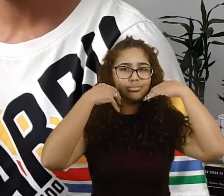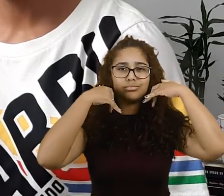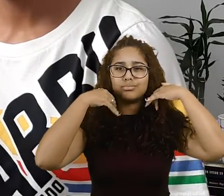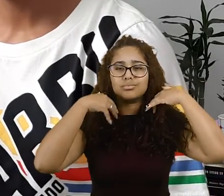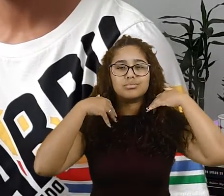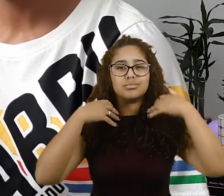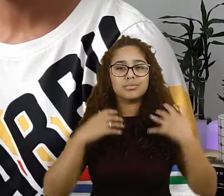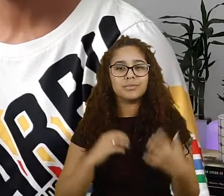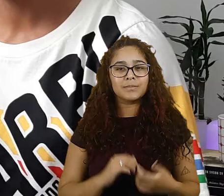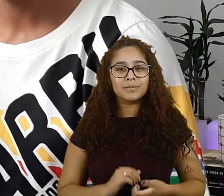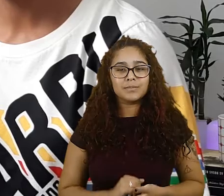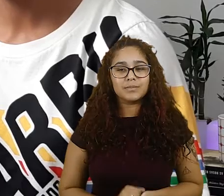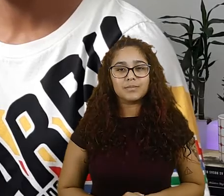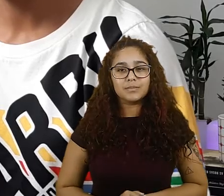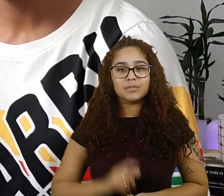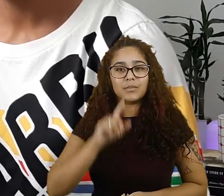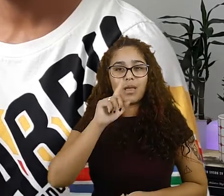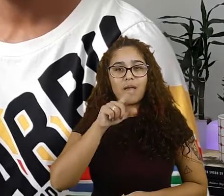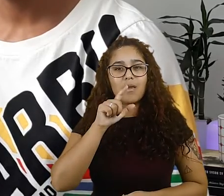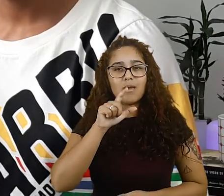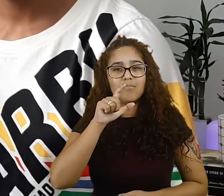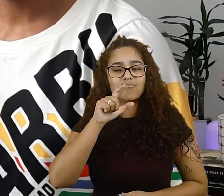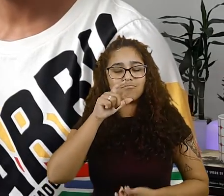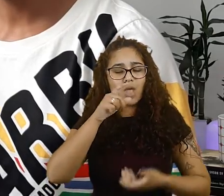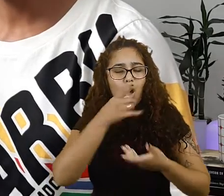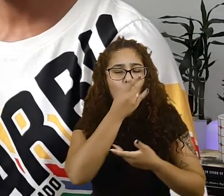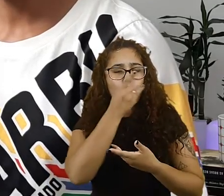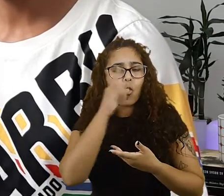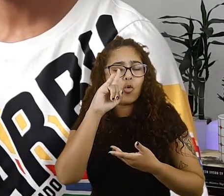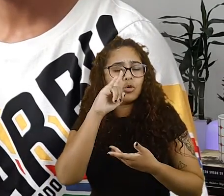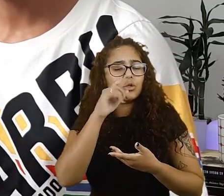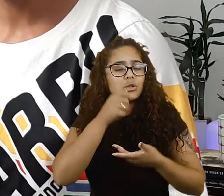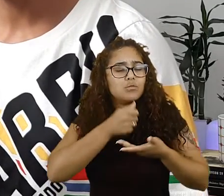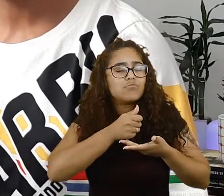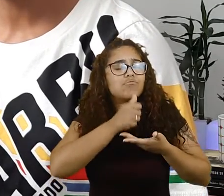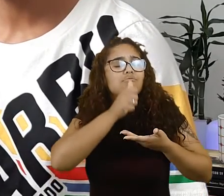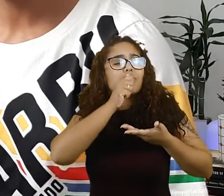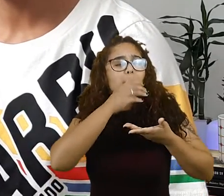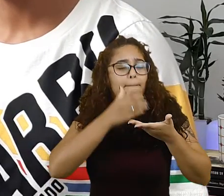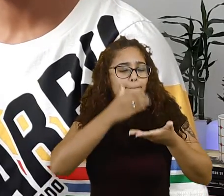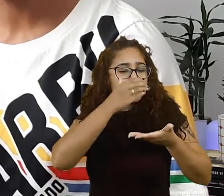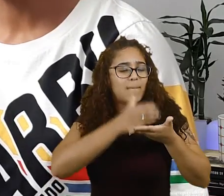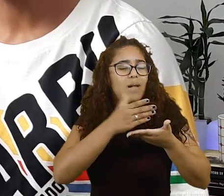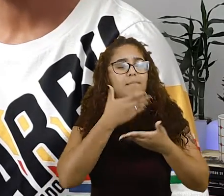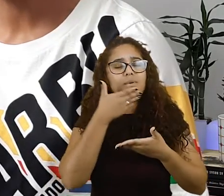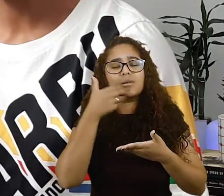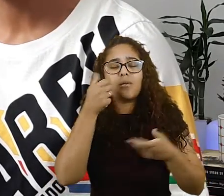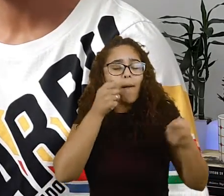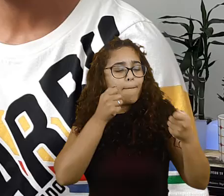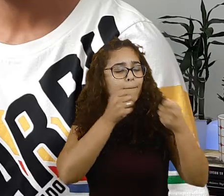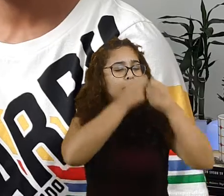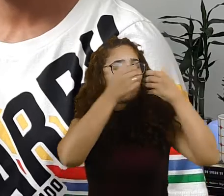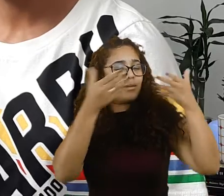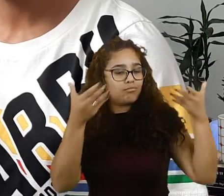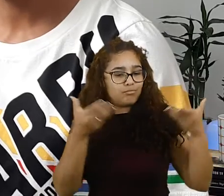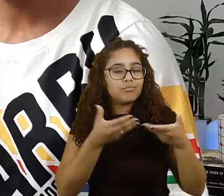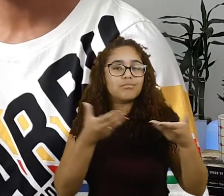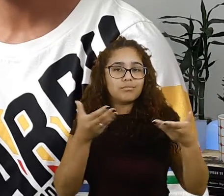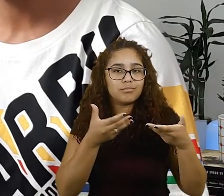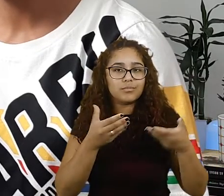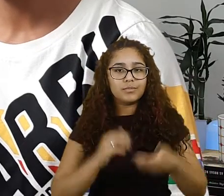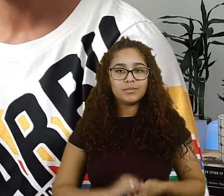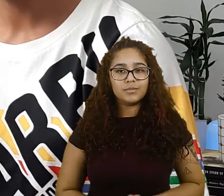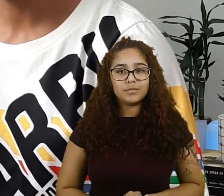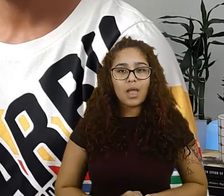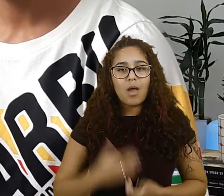com suor e purpurinas do carnaval. É tomar a última garrafa de cravinho nas melhores taças para